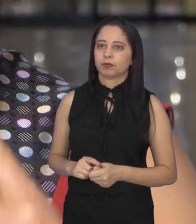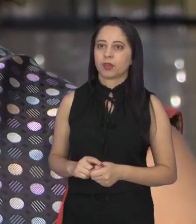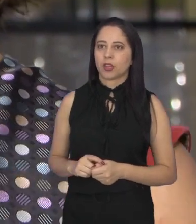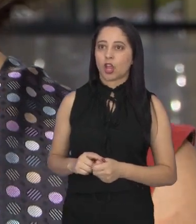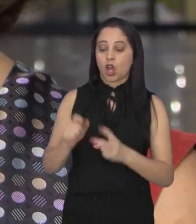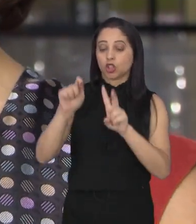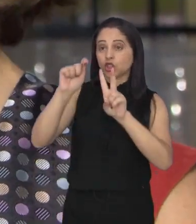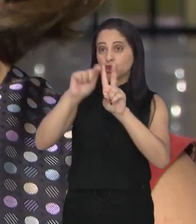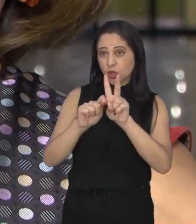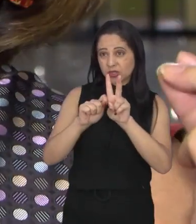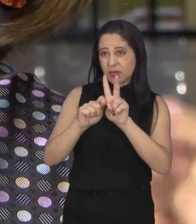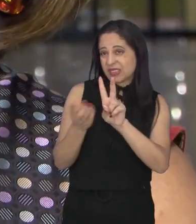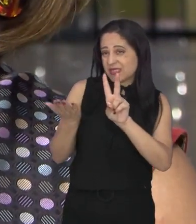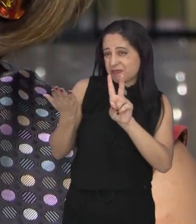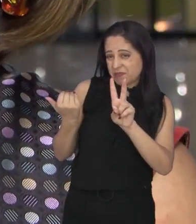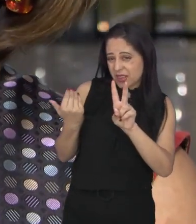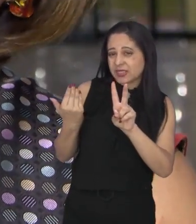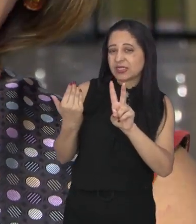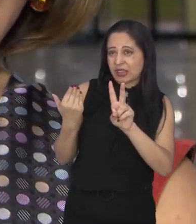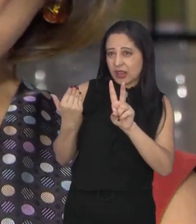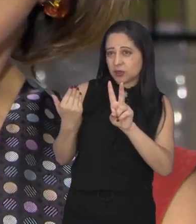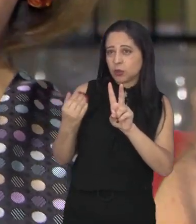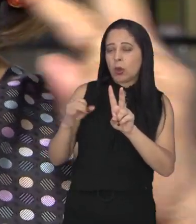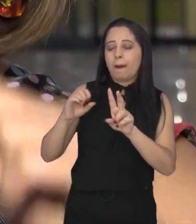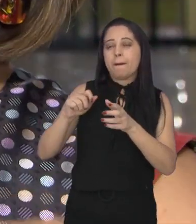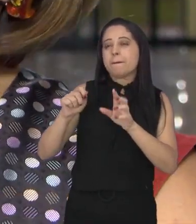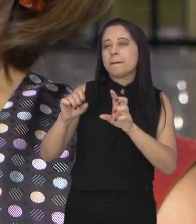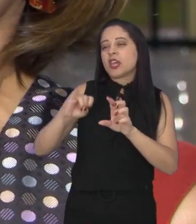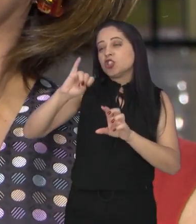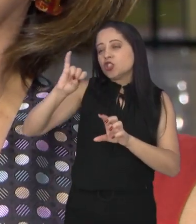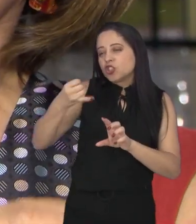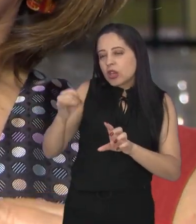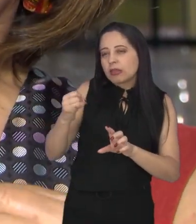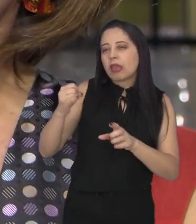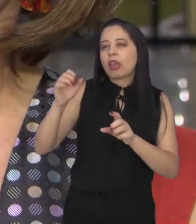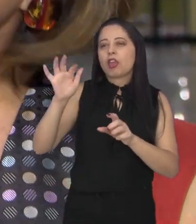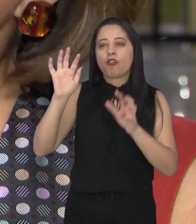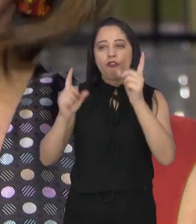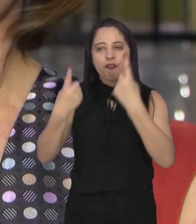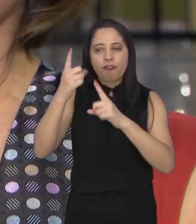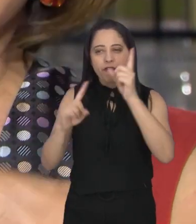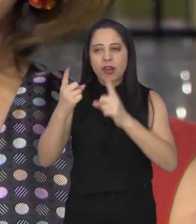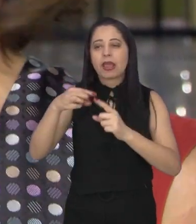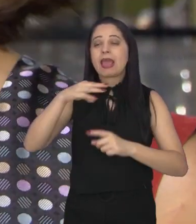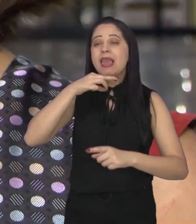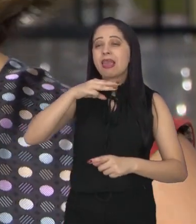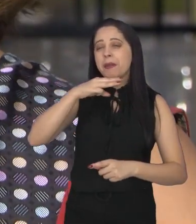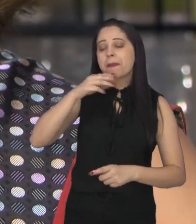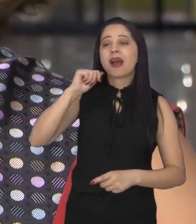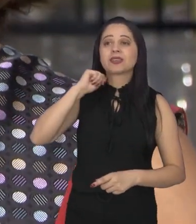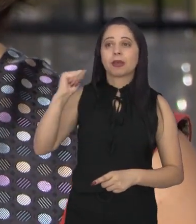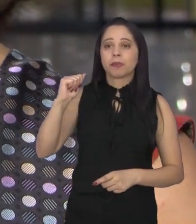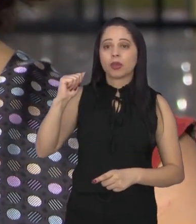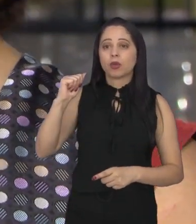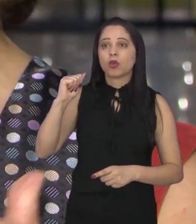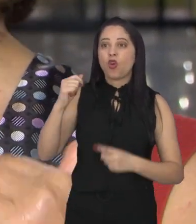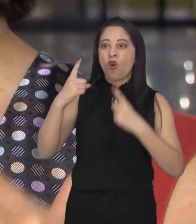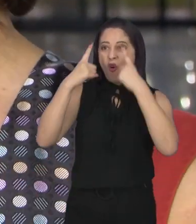últimos bimestres, nós vimos, desde janeiro, que aumentou o número de feminicídio em